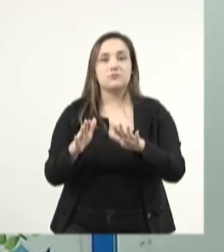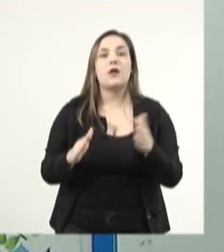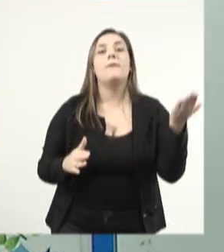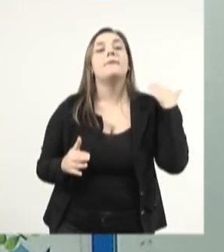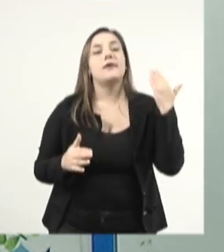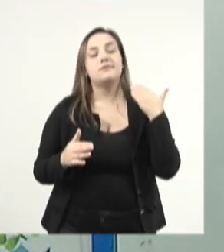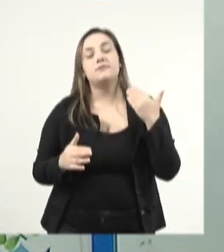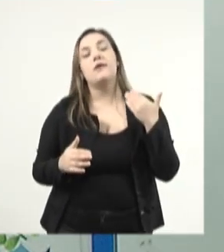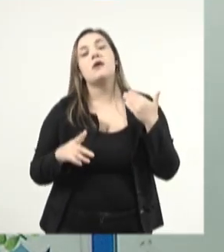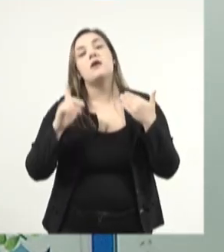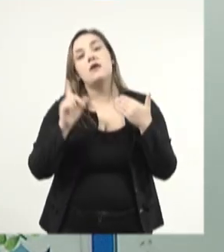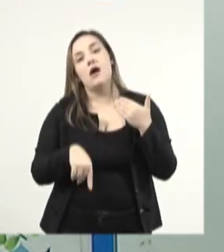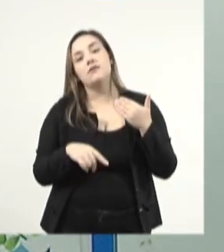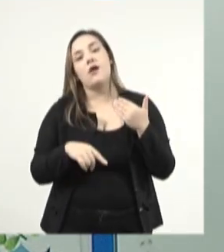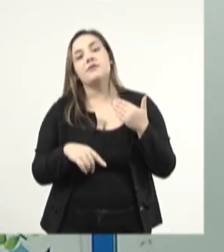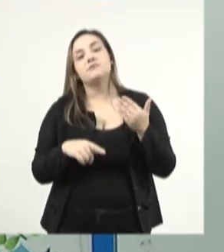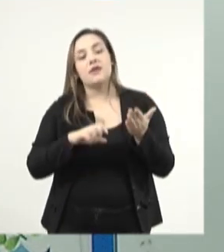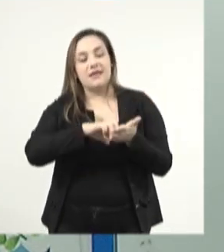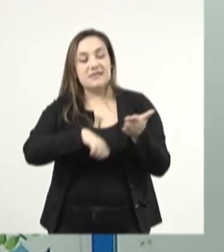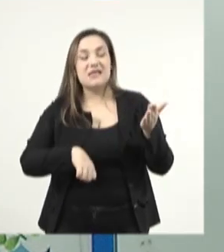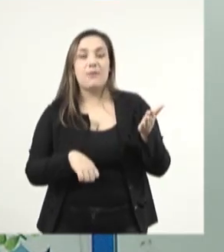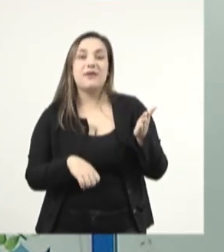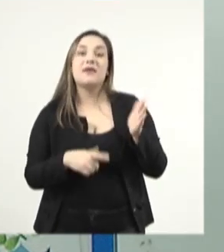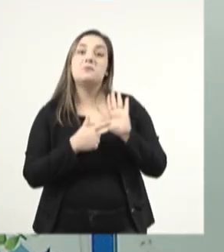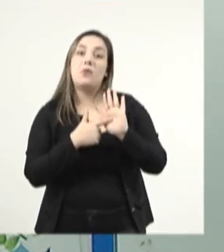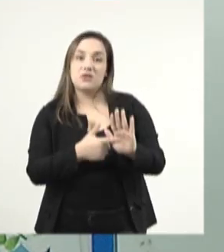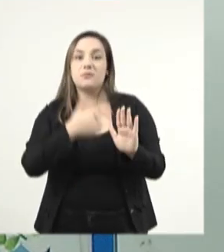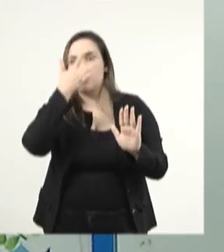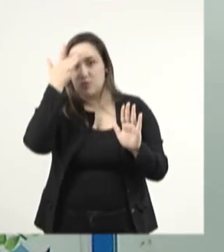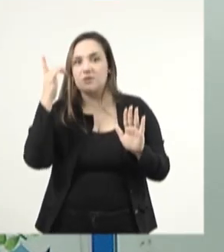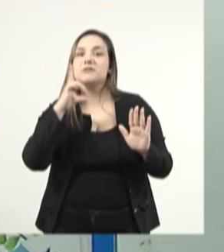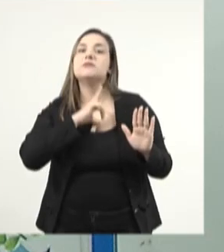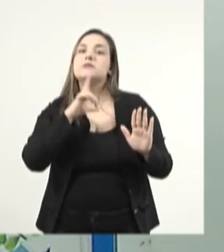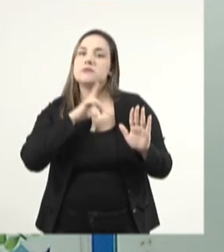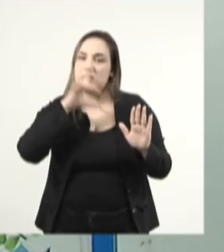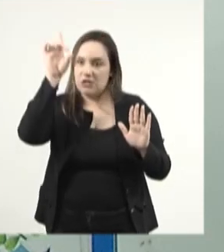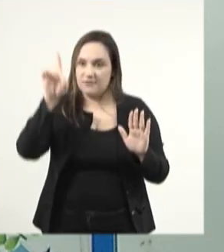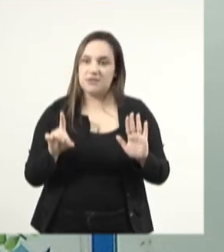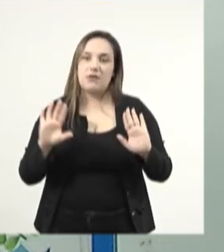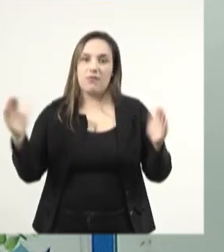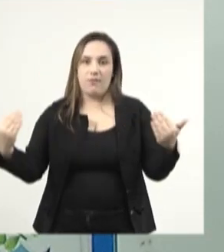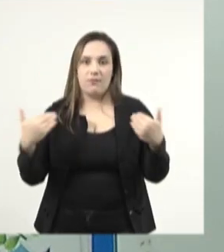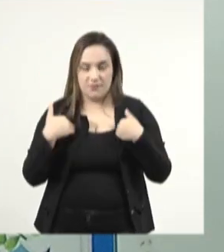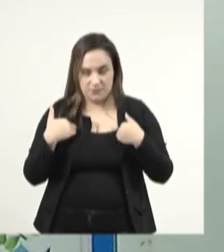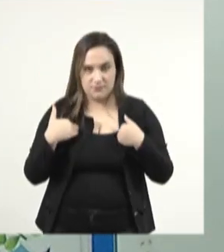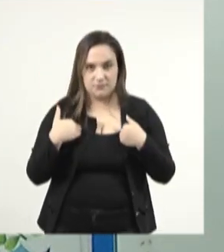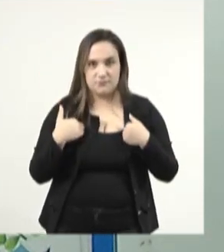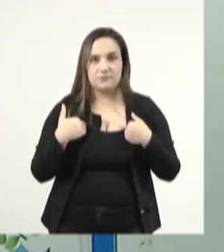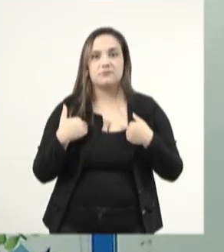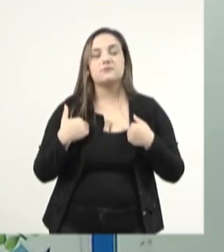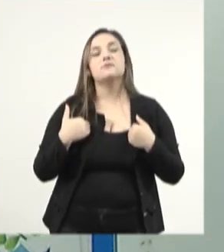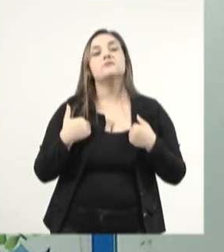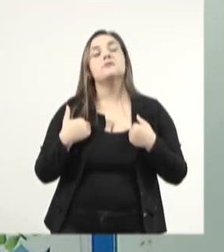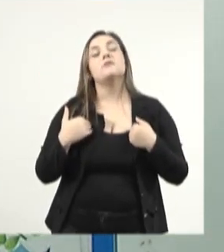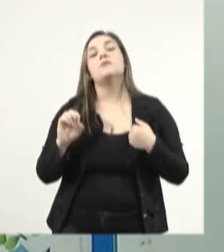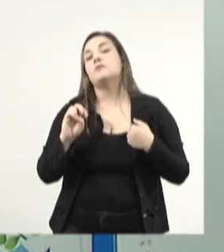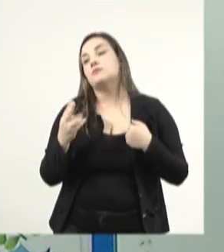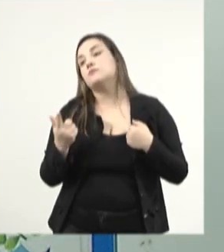de validade dos laudos médico-periciais que atestem que a pessoa possui o transtorno do espectro autista